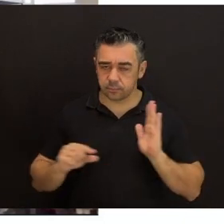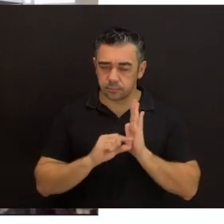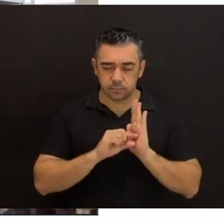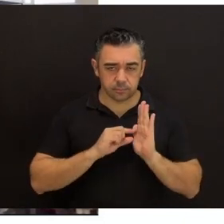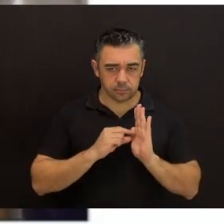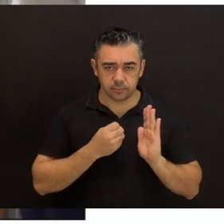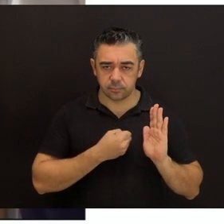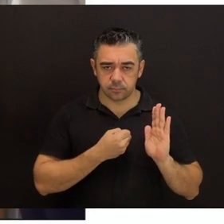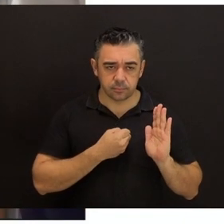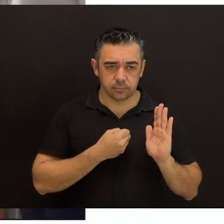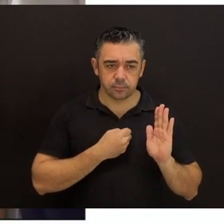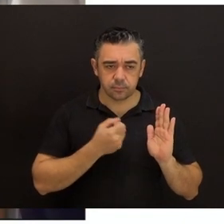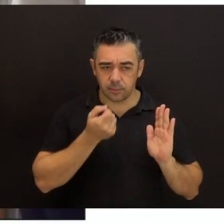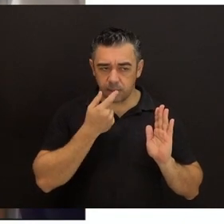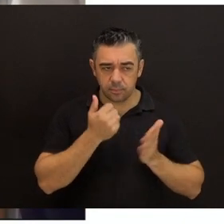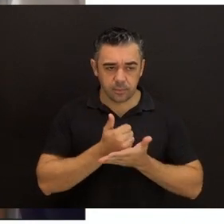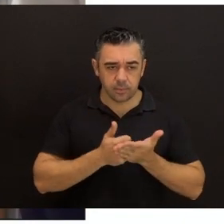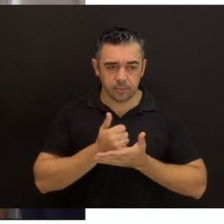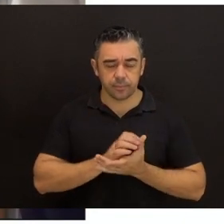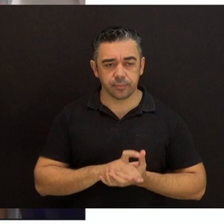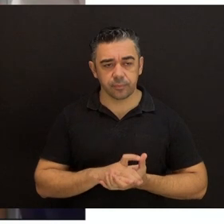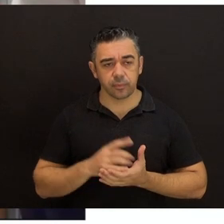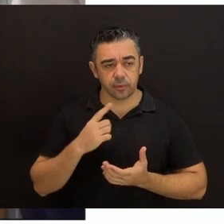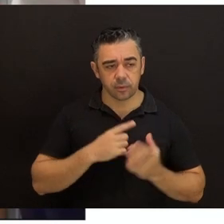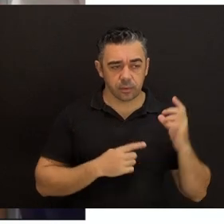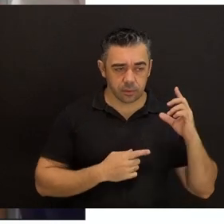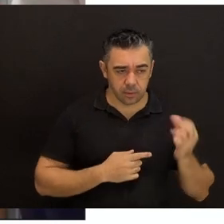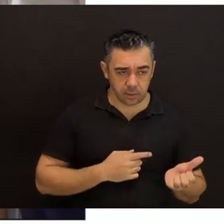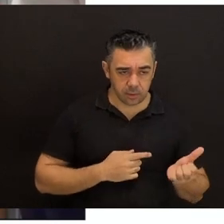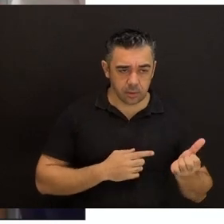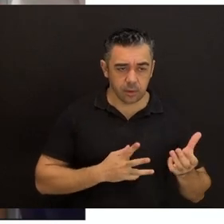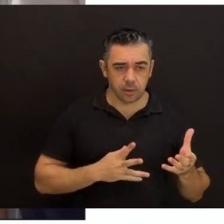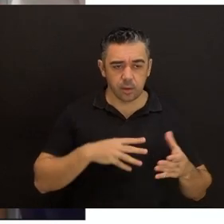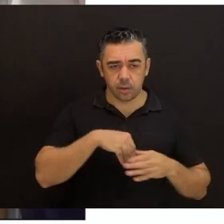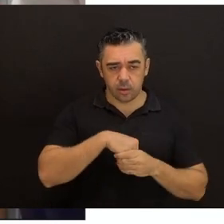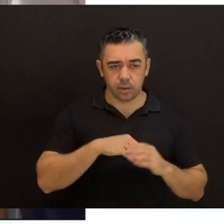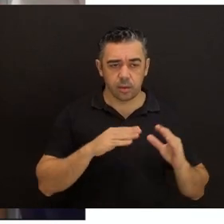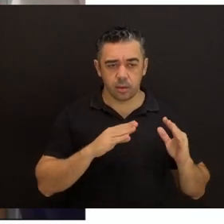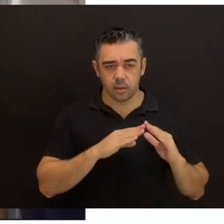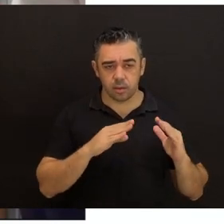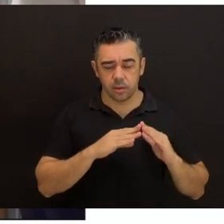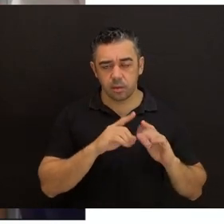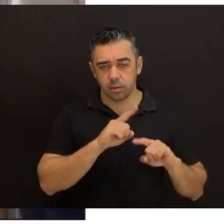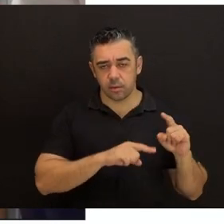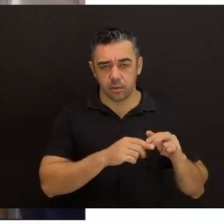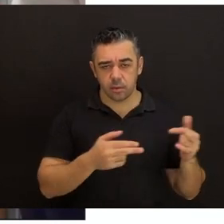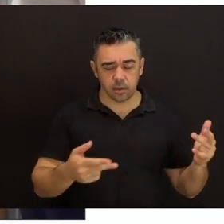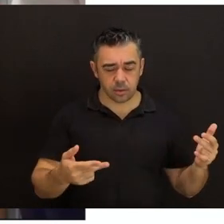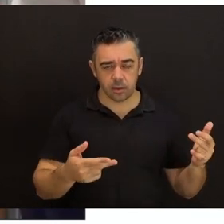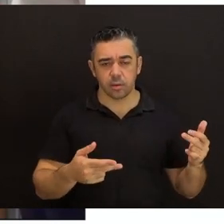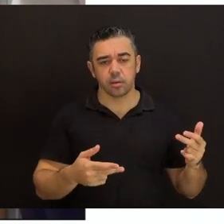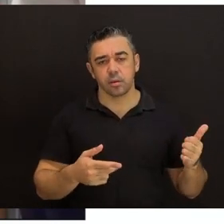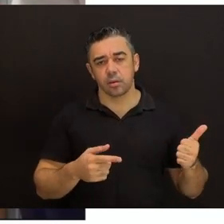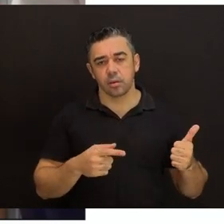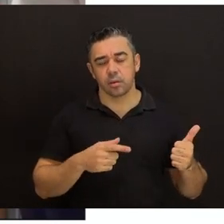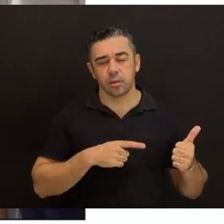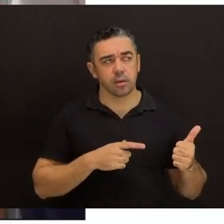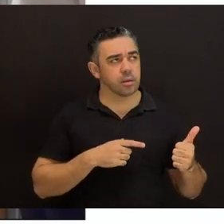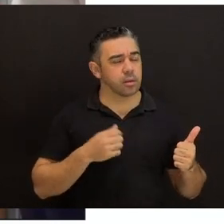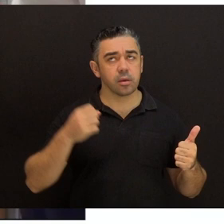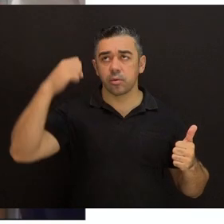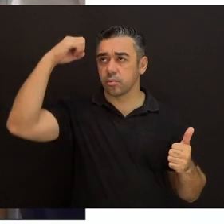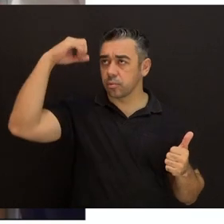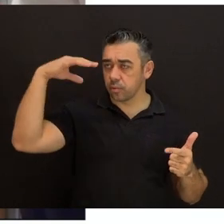medicamentos do dia 16 nós encontramos dentro da casa do Servidor várias embalagens de interruptores de tomada